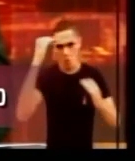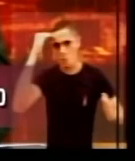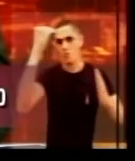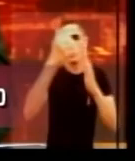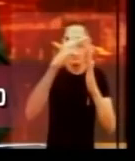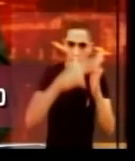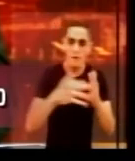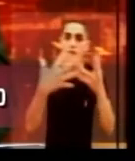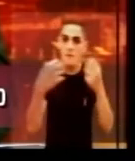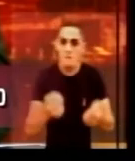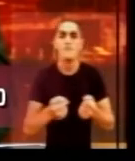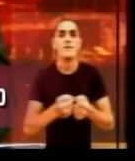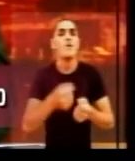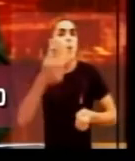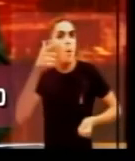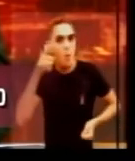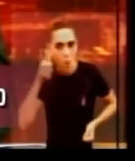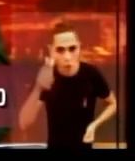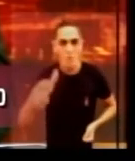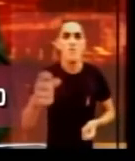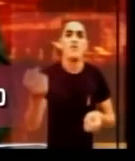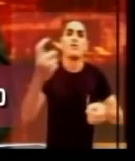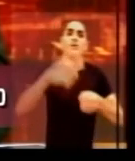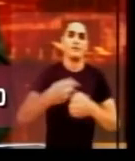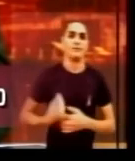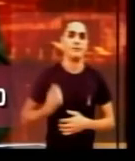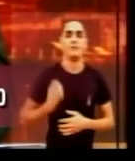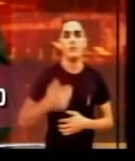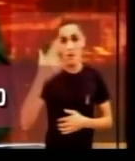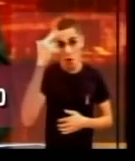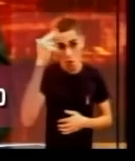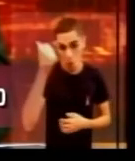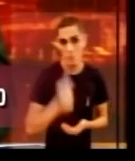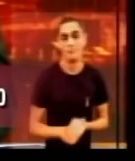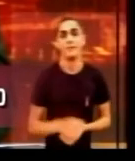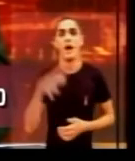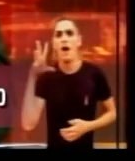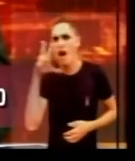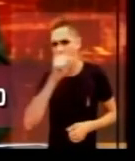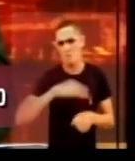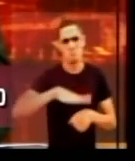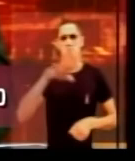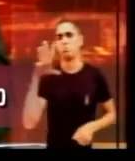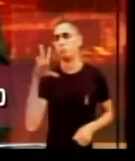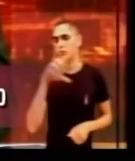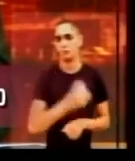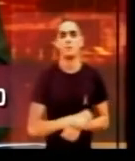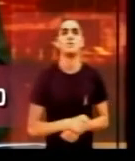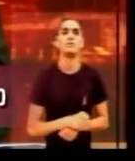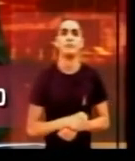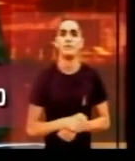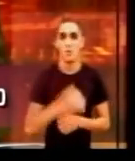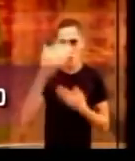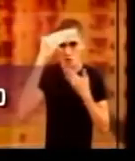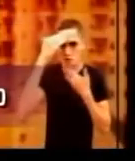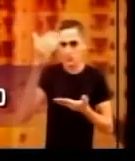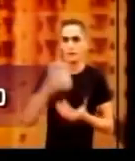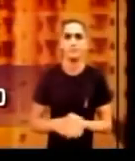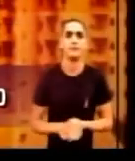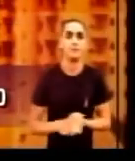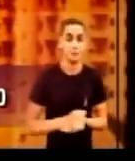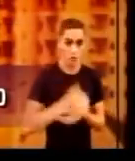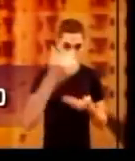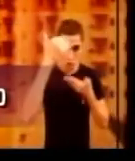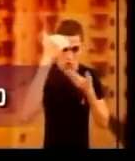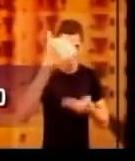nós conseguiremos voltar à vida normal o mais rápido possível. Muito obrigado. Muito